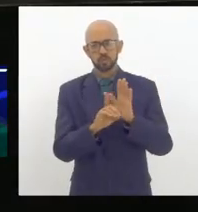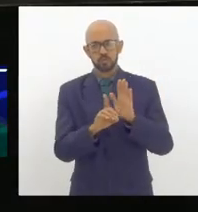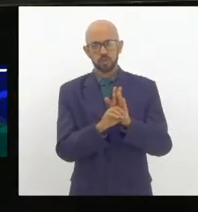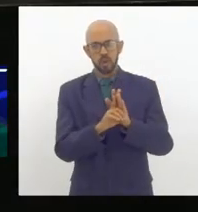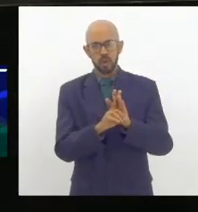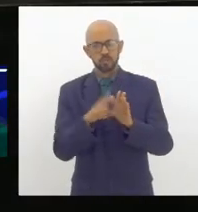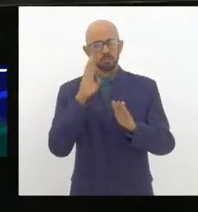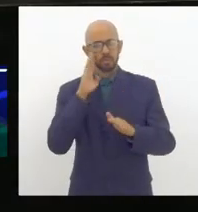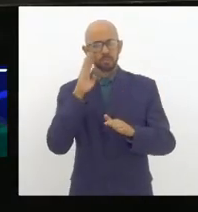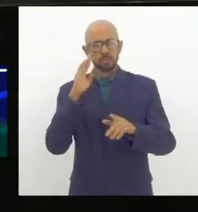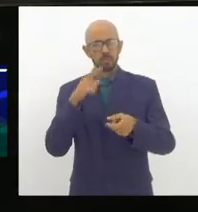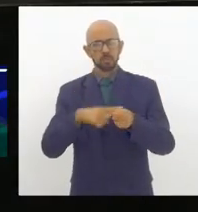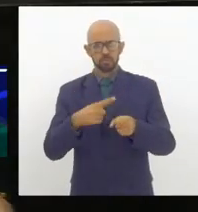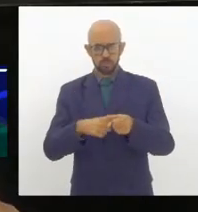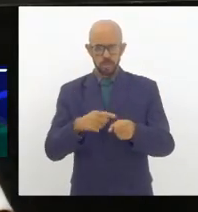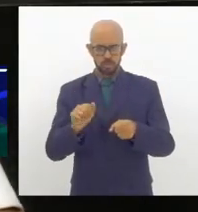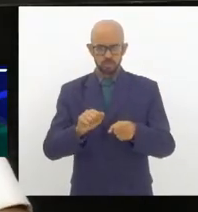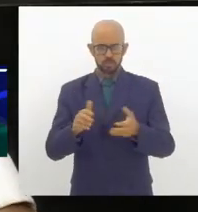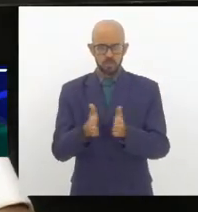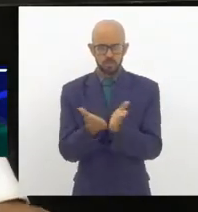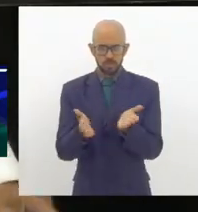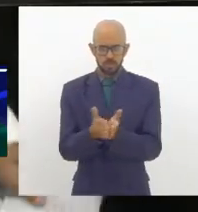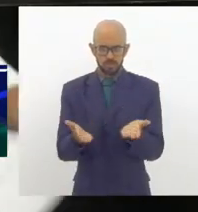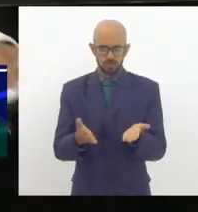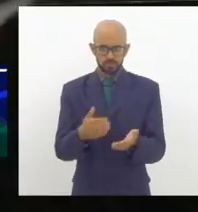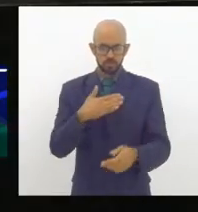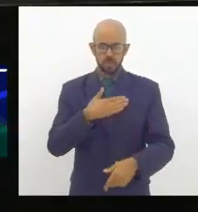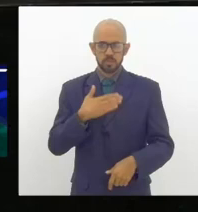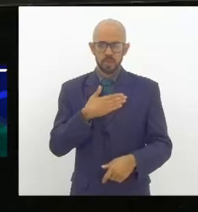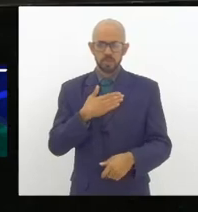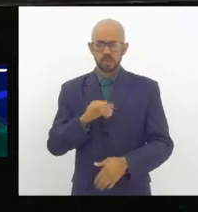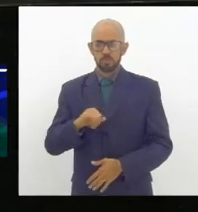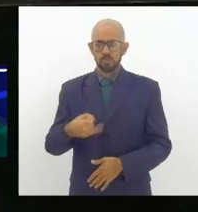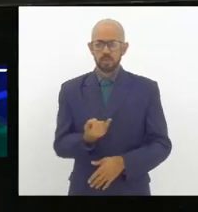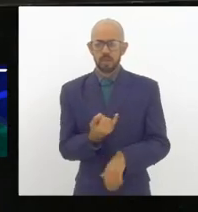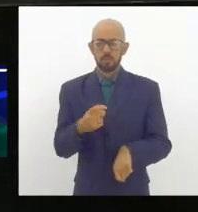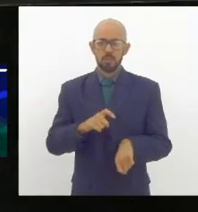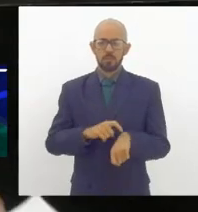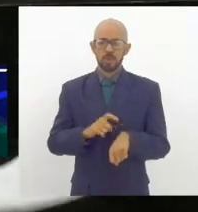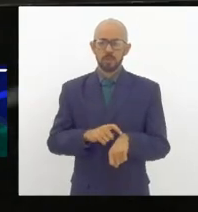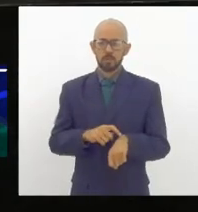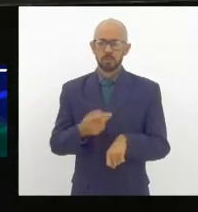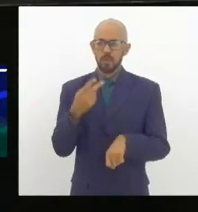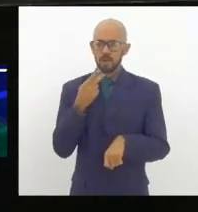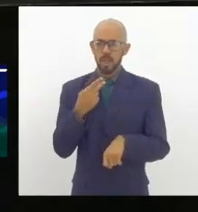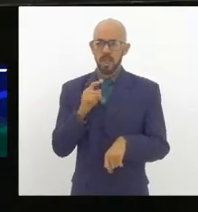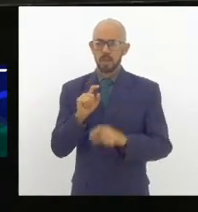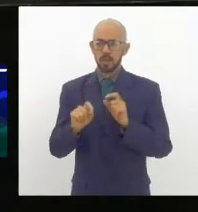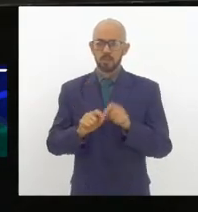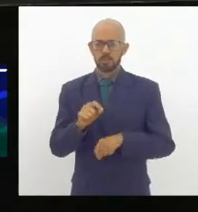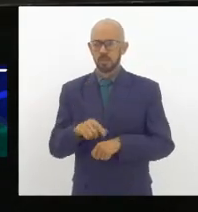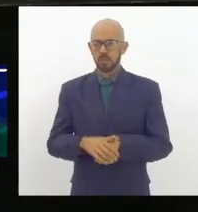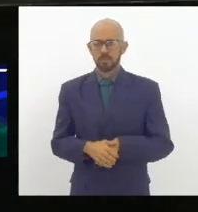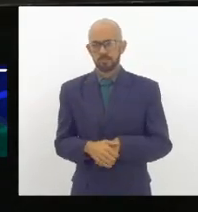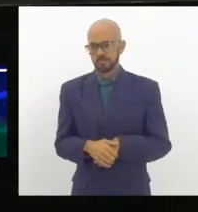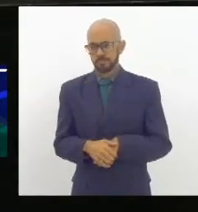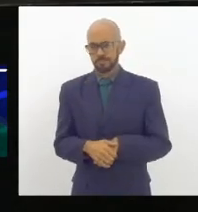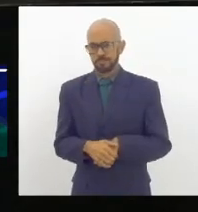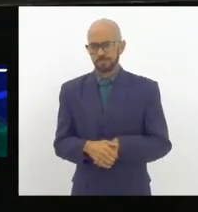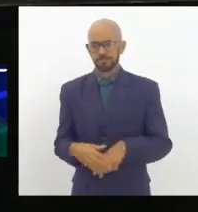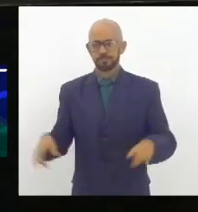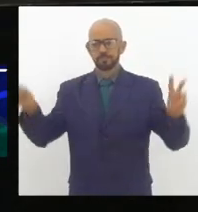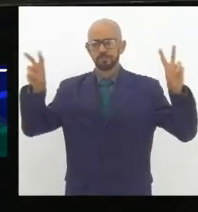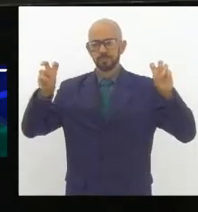nas periferias eu gostaria de aproveitar esse momento para abordar um tema que é